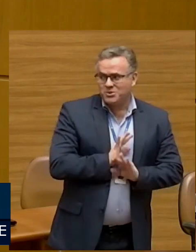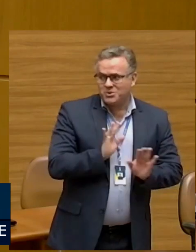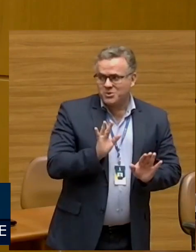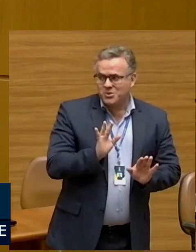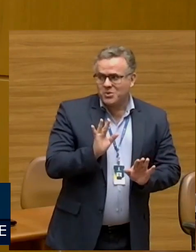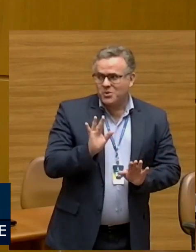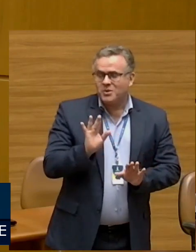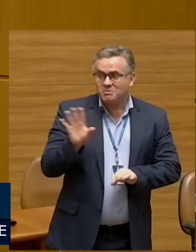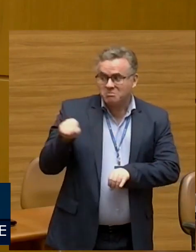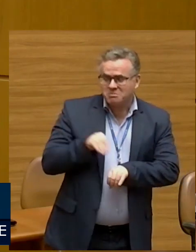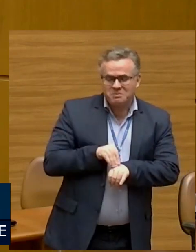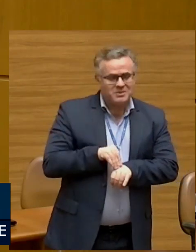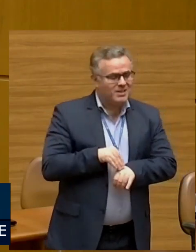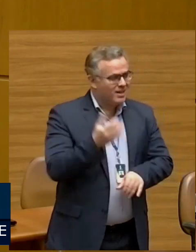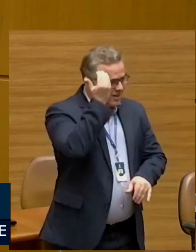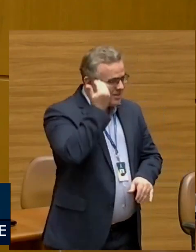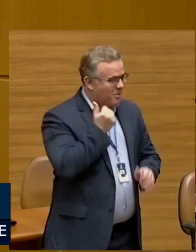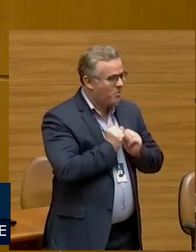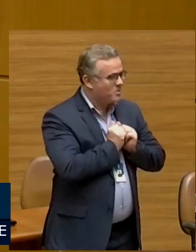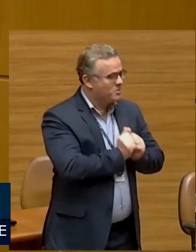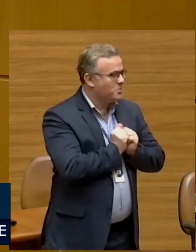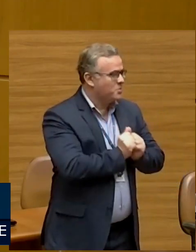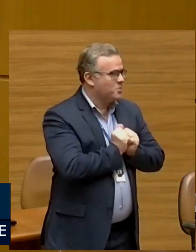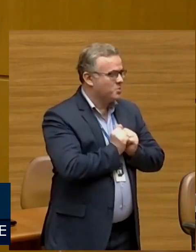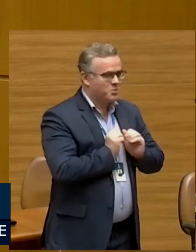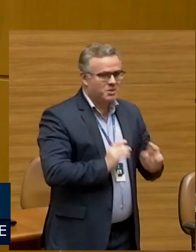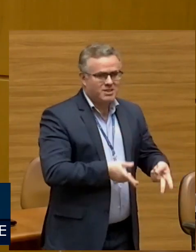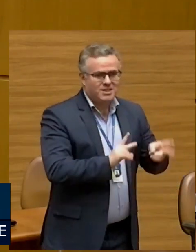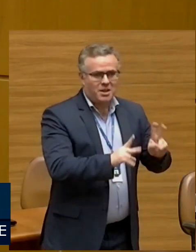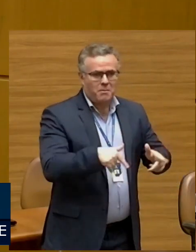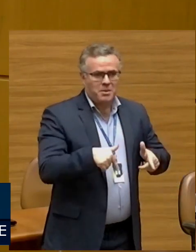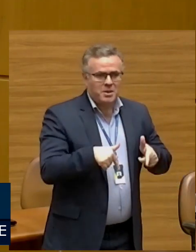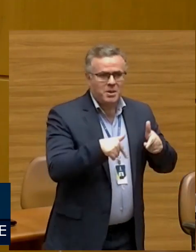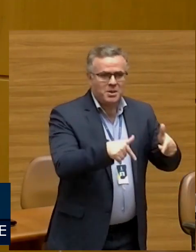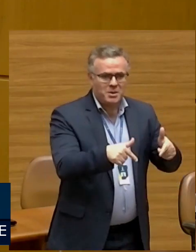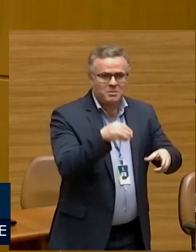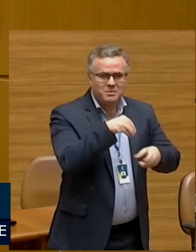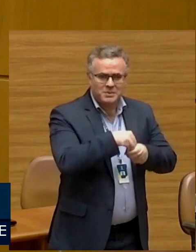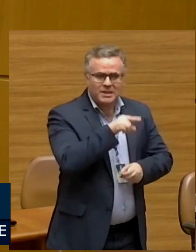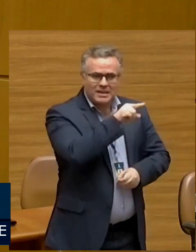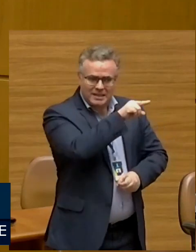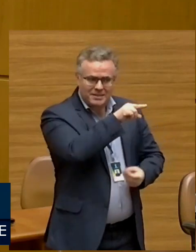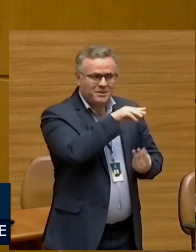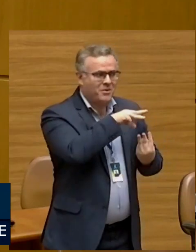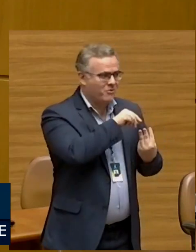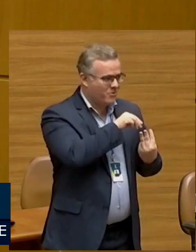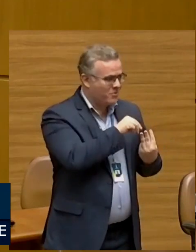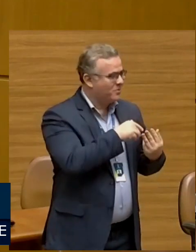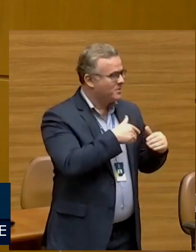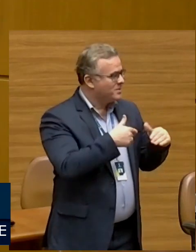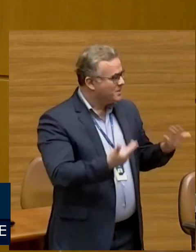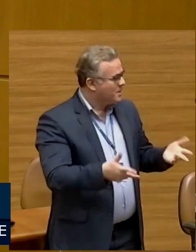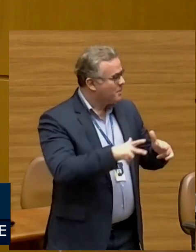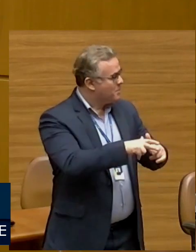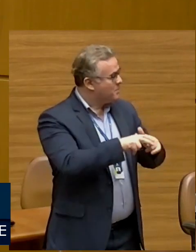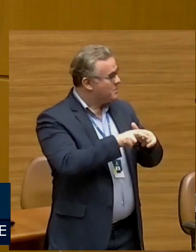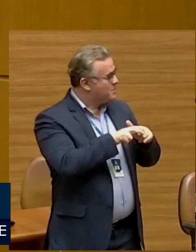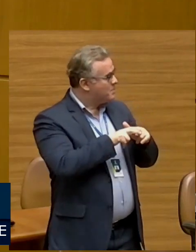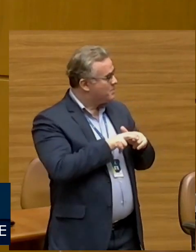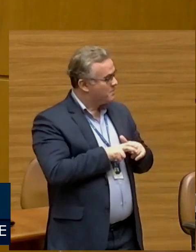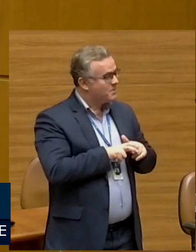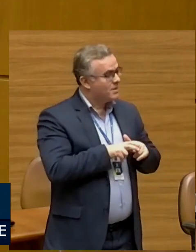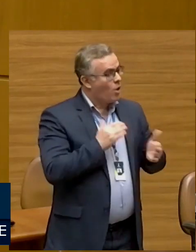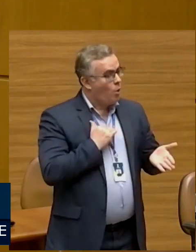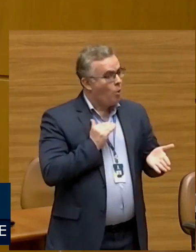né? A Alzenira é uma companheira aí de luta pelas pessoas com deficiência. E foi muito bom eu ter ficado